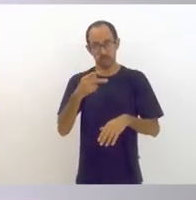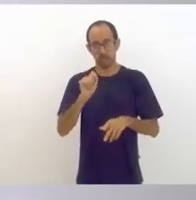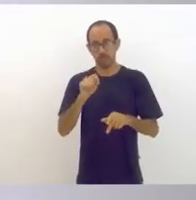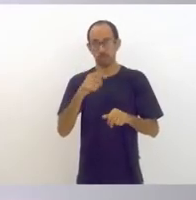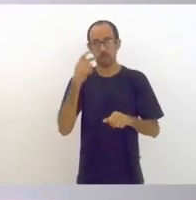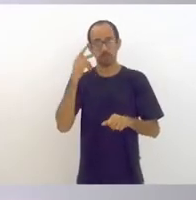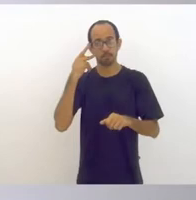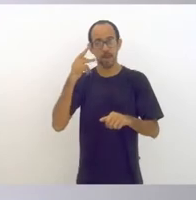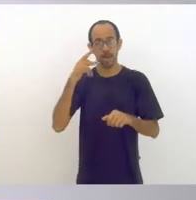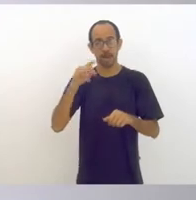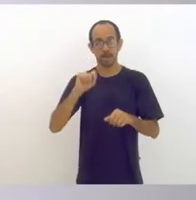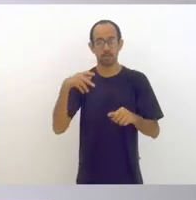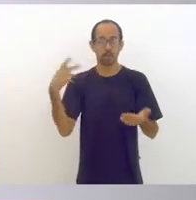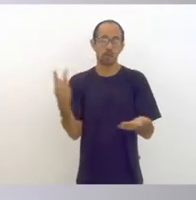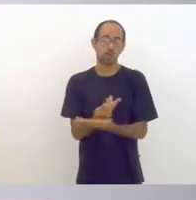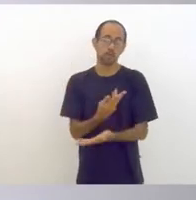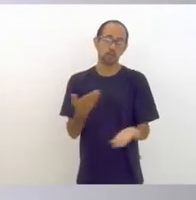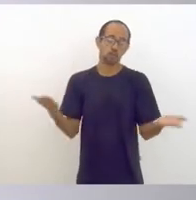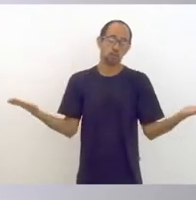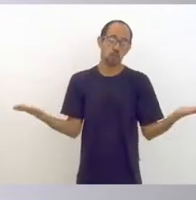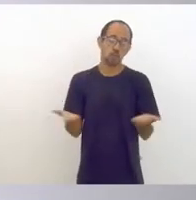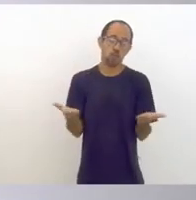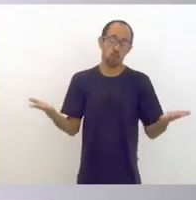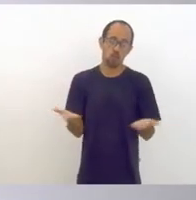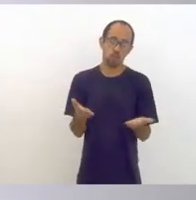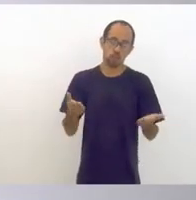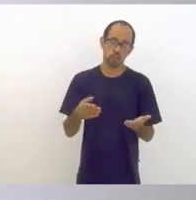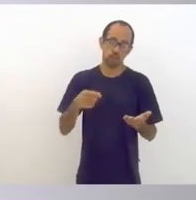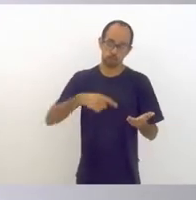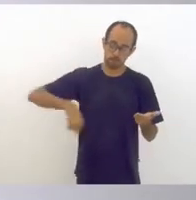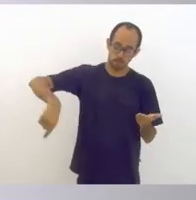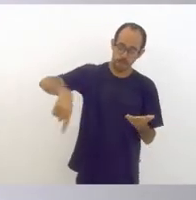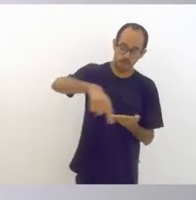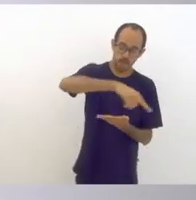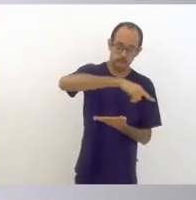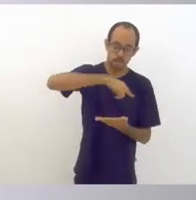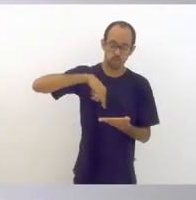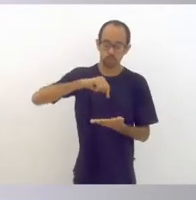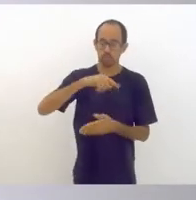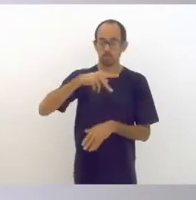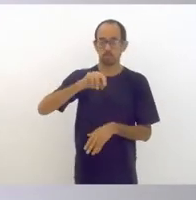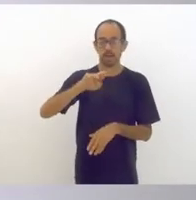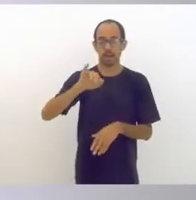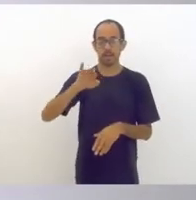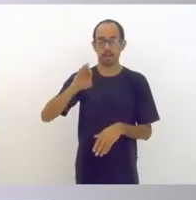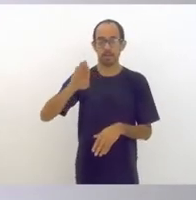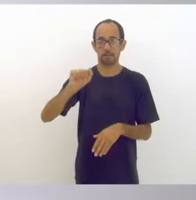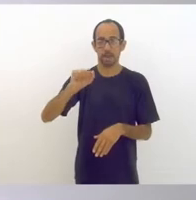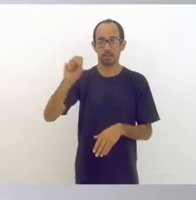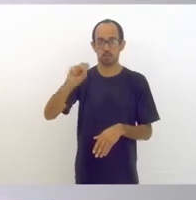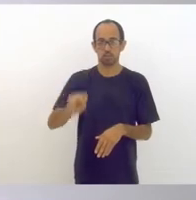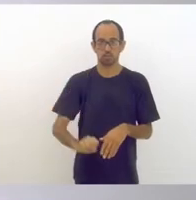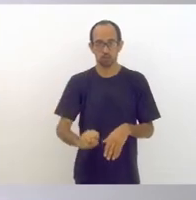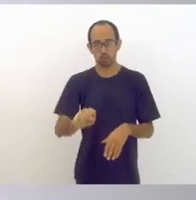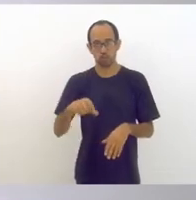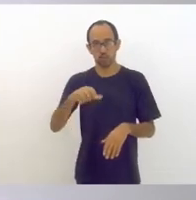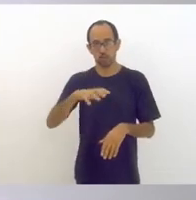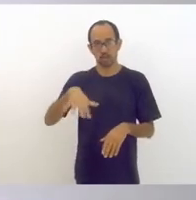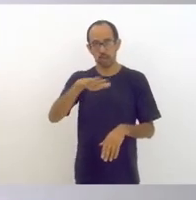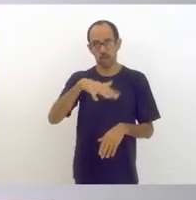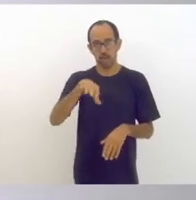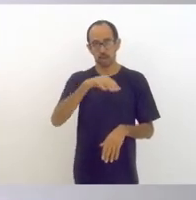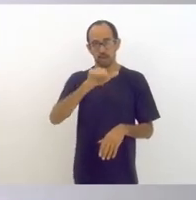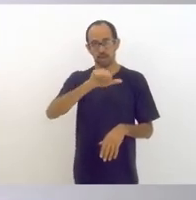a realidade já existente ao redor do Paraíba do Sul, nessa área que atinge